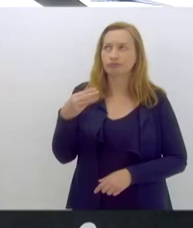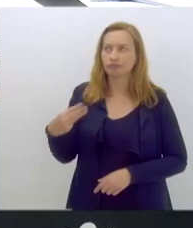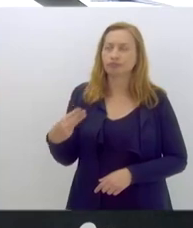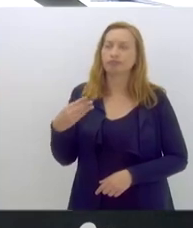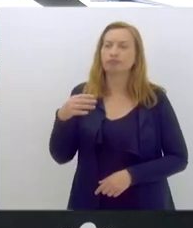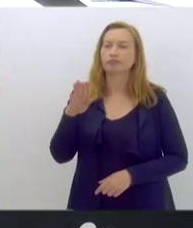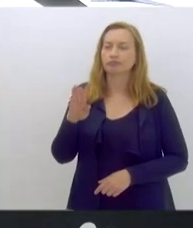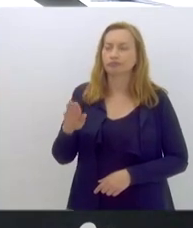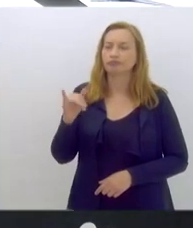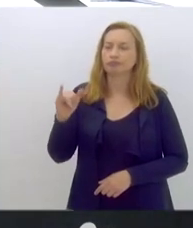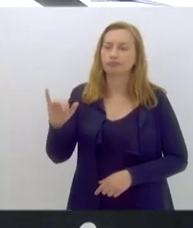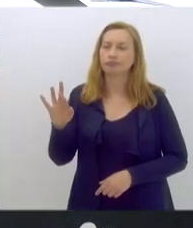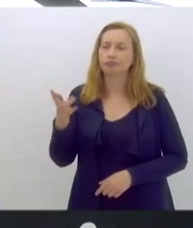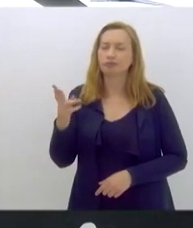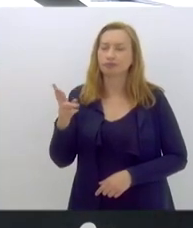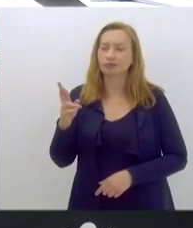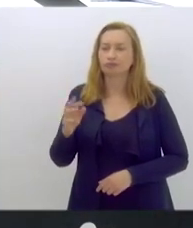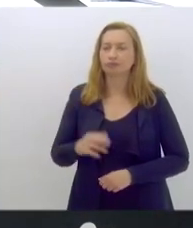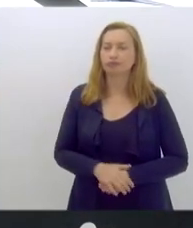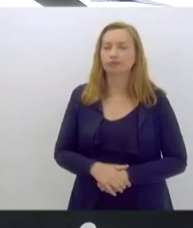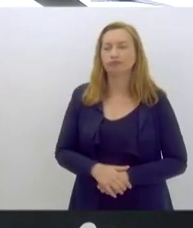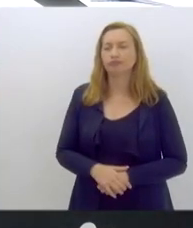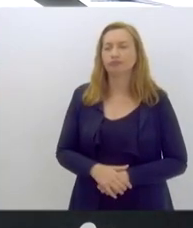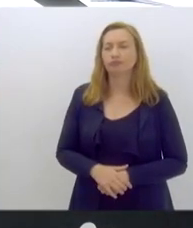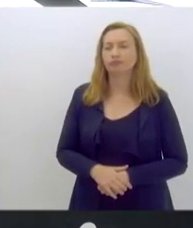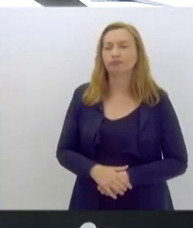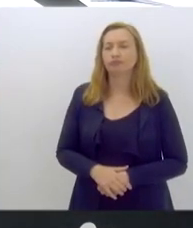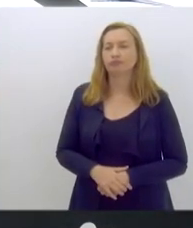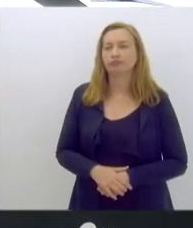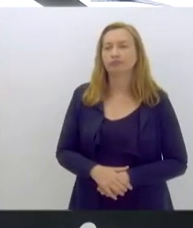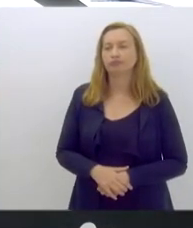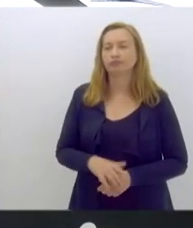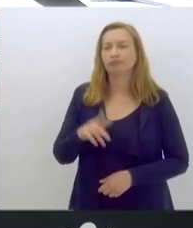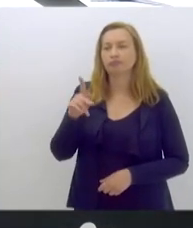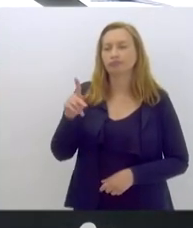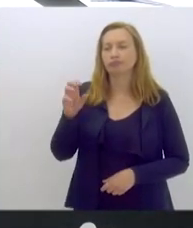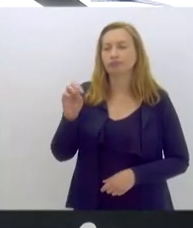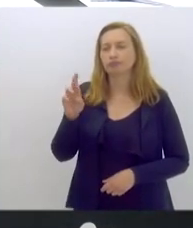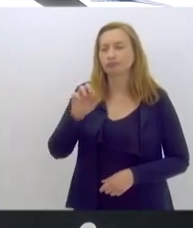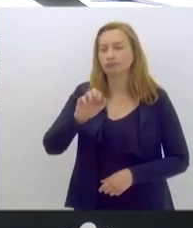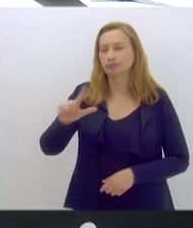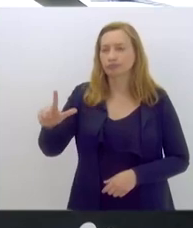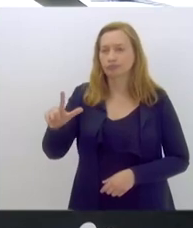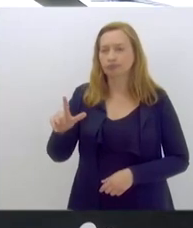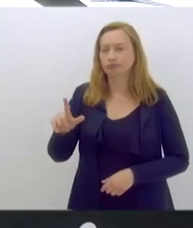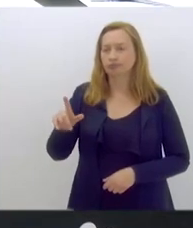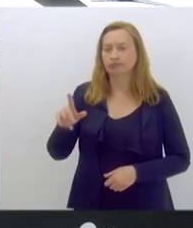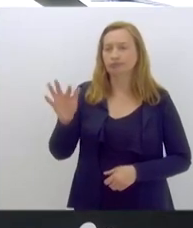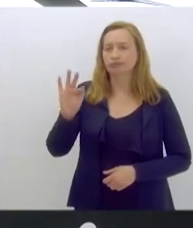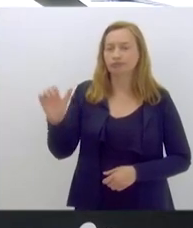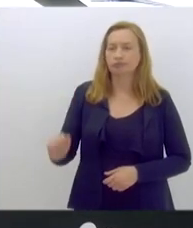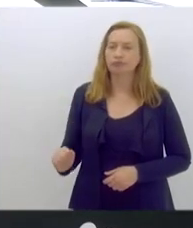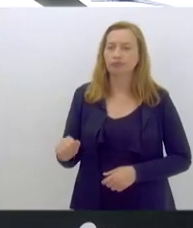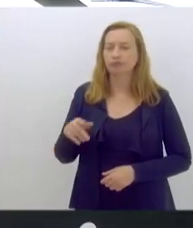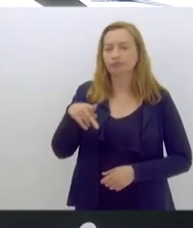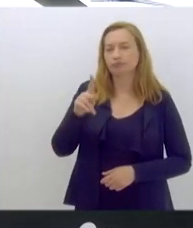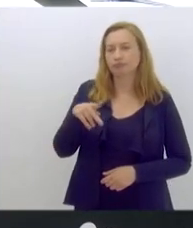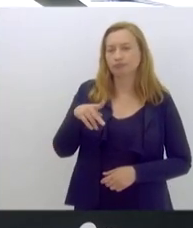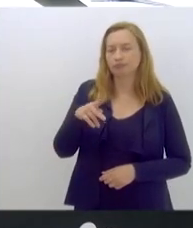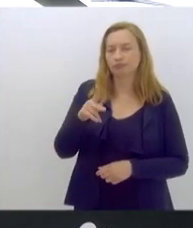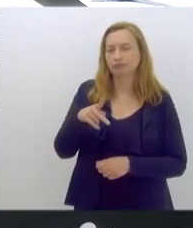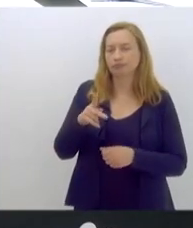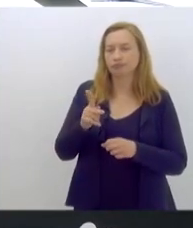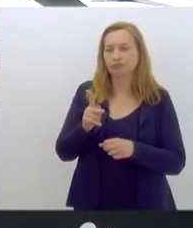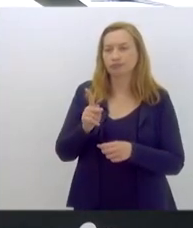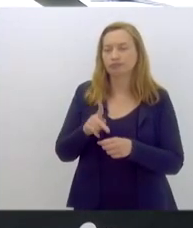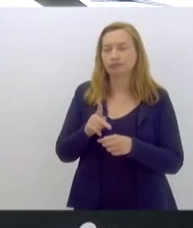bilhões no portal Fazenda petróleo receita que é